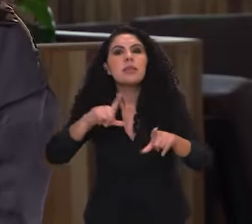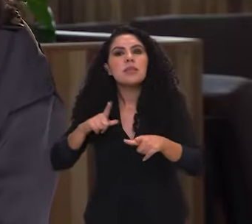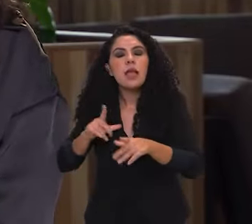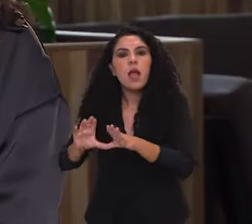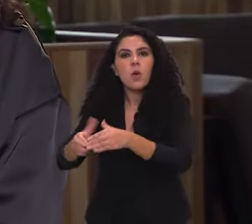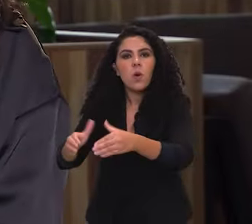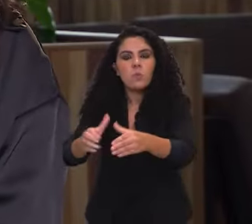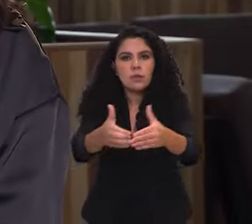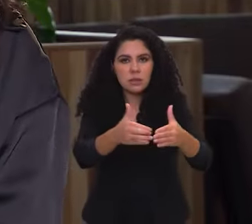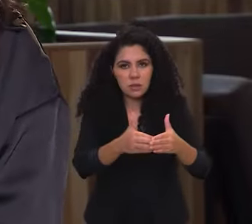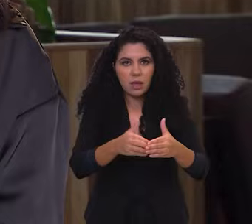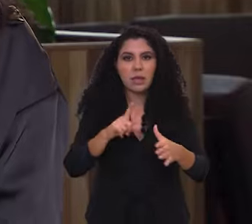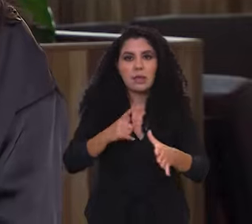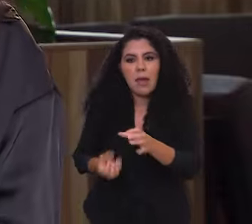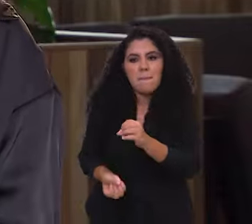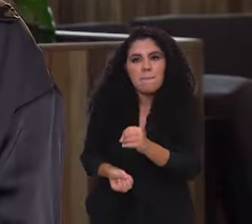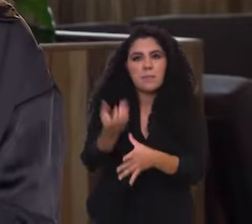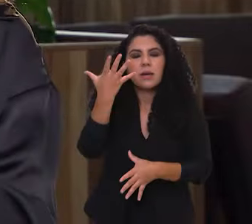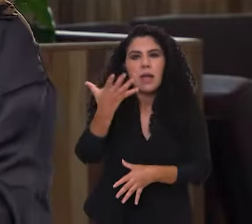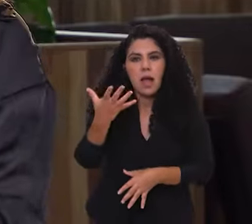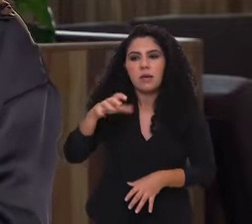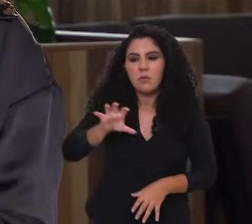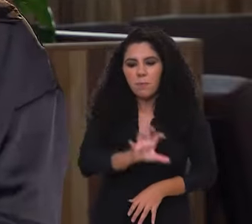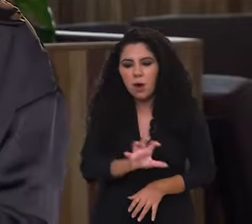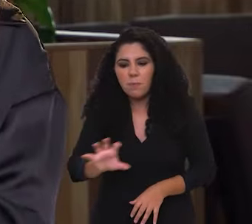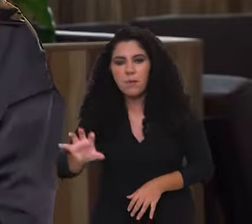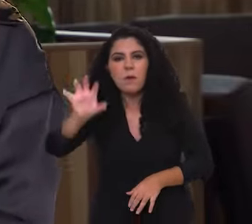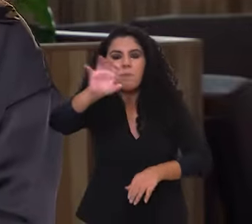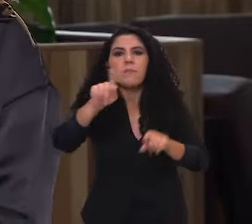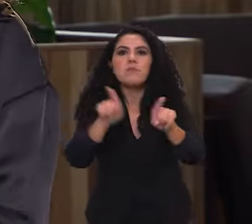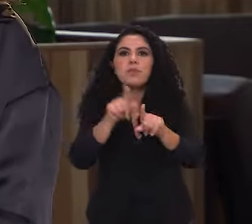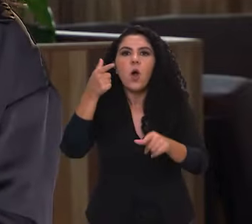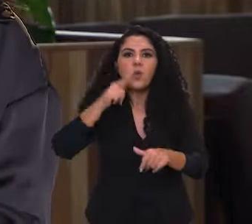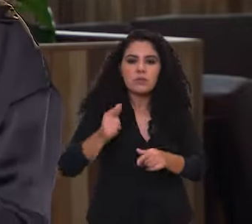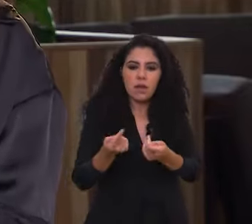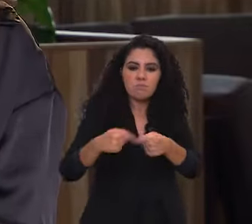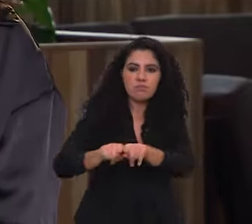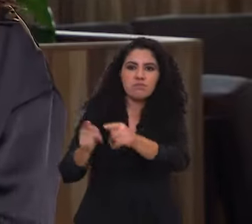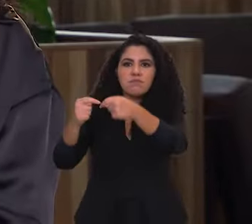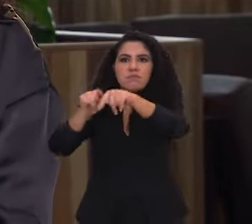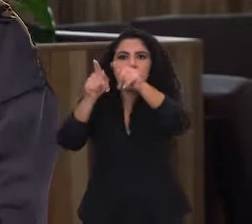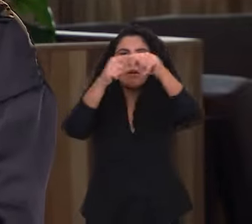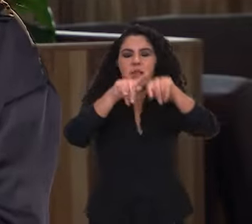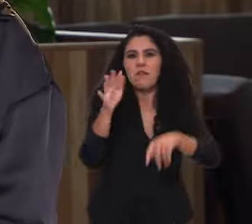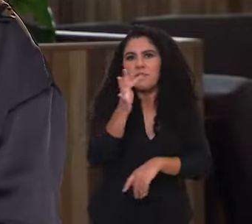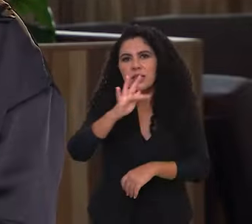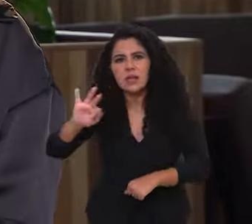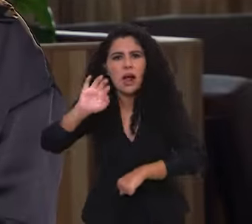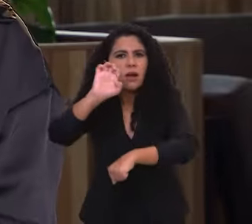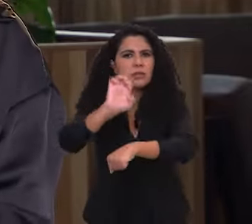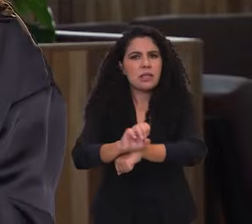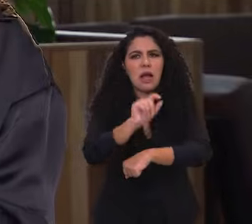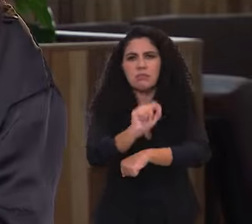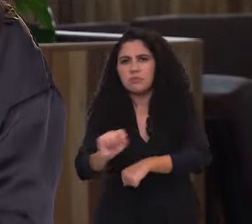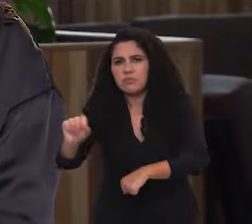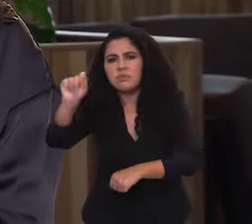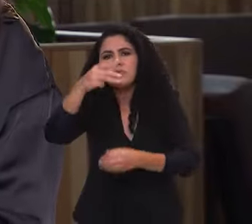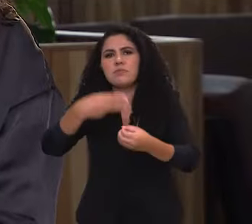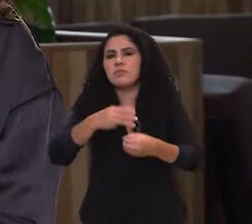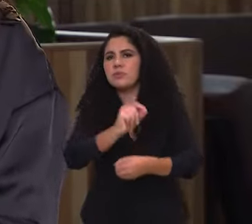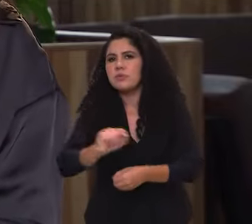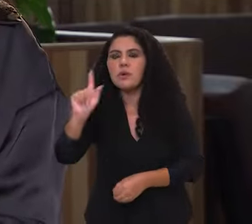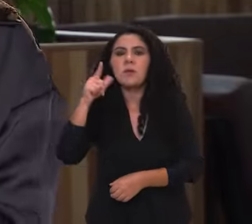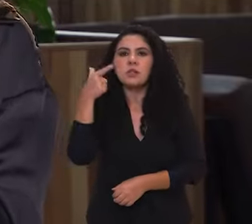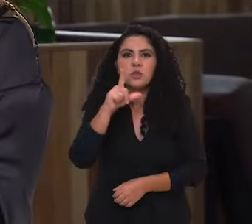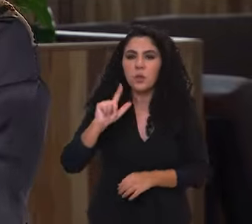são implantados no território, consegue agregar os parceiros federais, estaduais, parceiros locais, para a gente